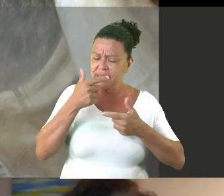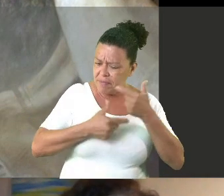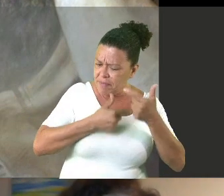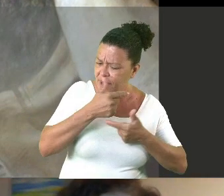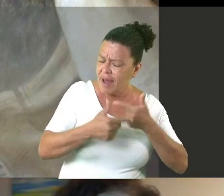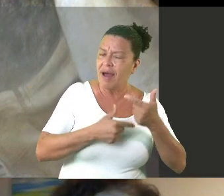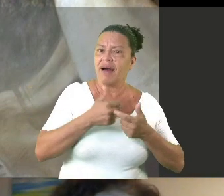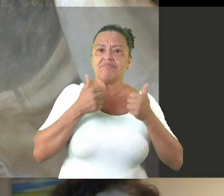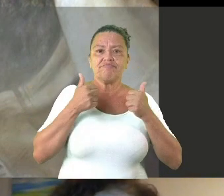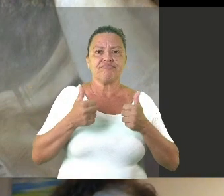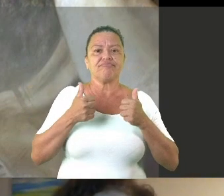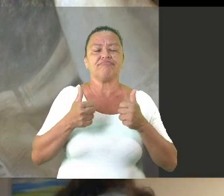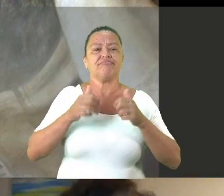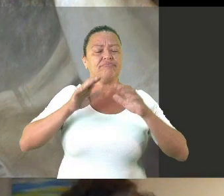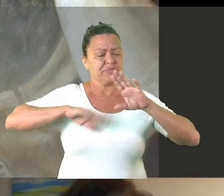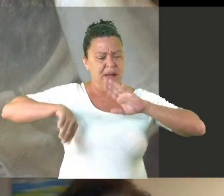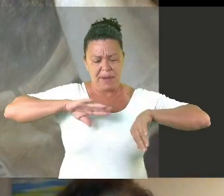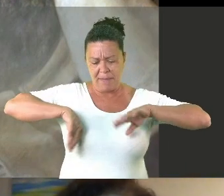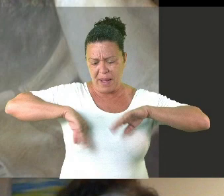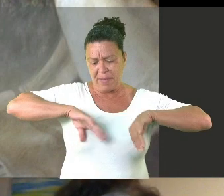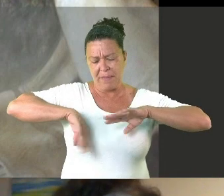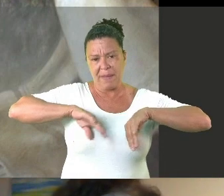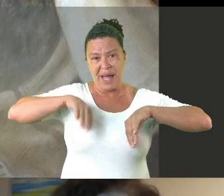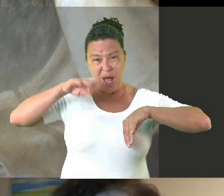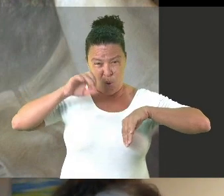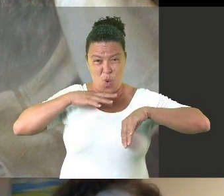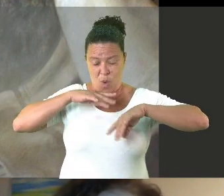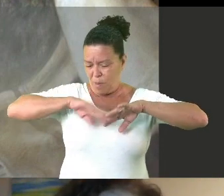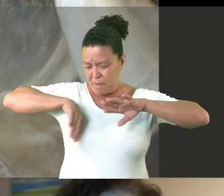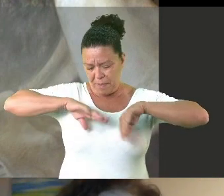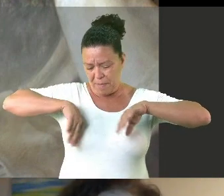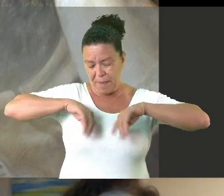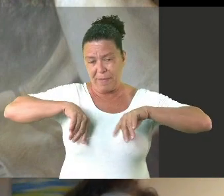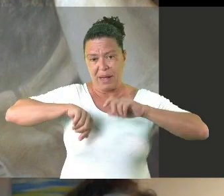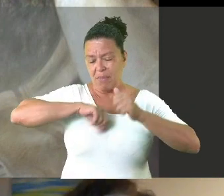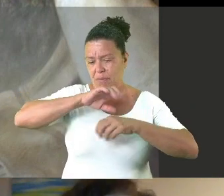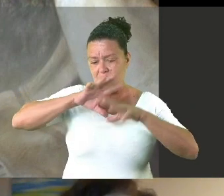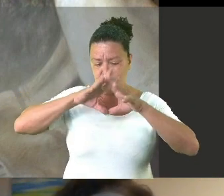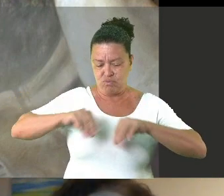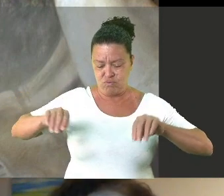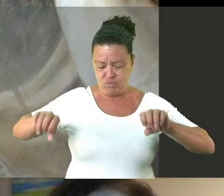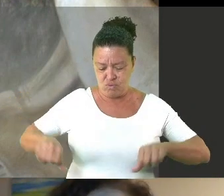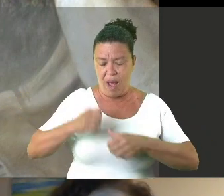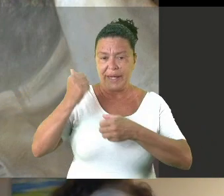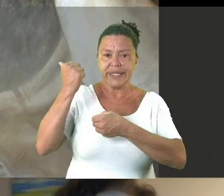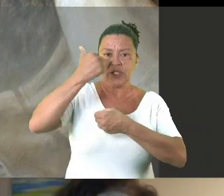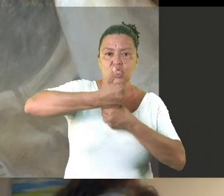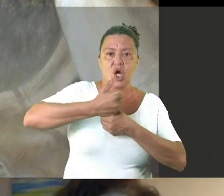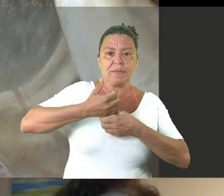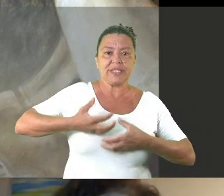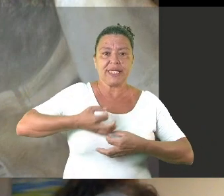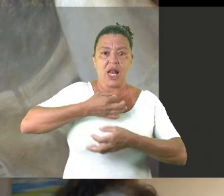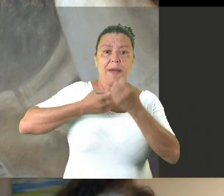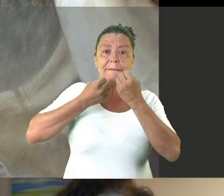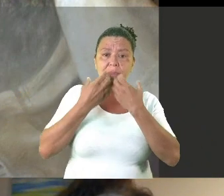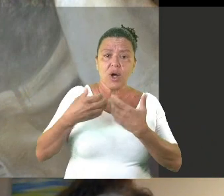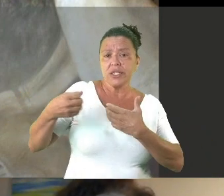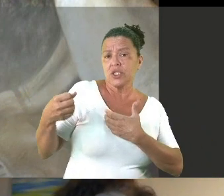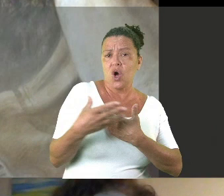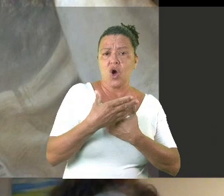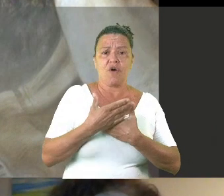trabalhadas e eliminadas por processos naturais do nosso próprio organismo e substituídas por células